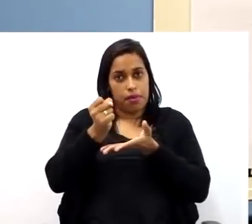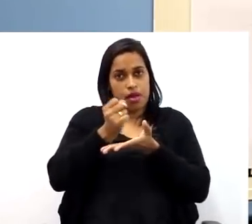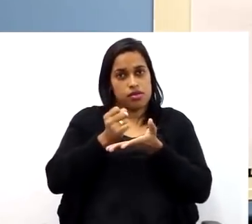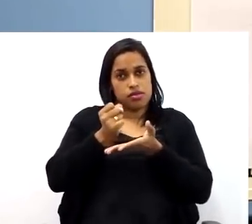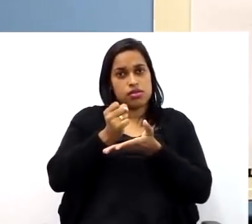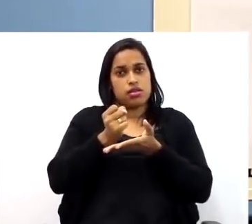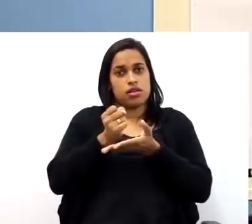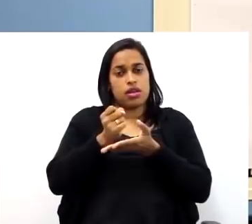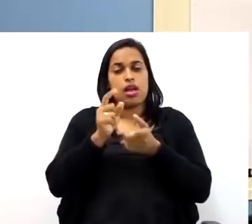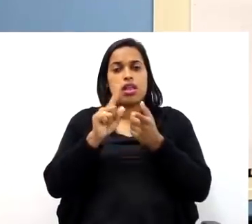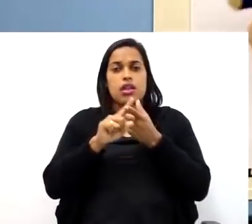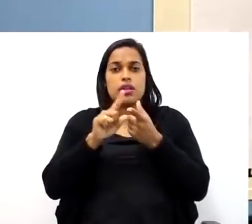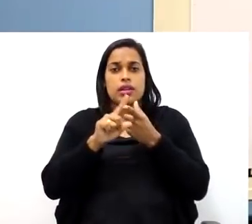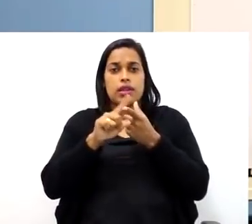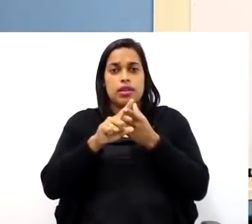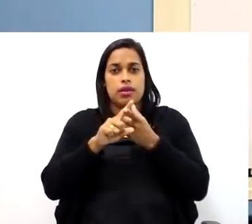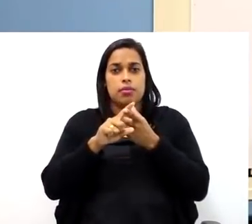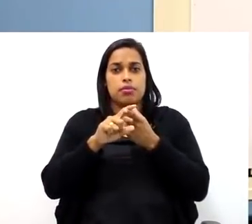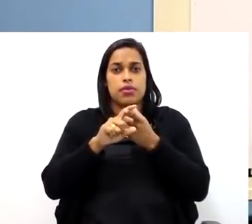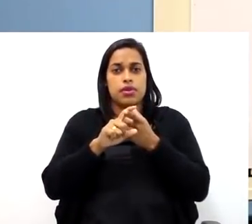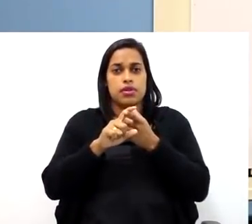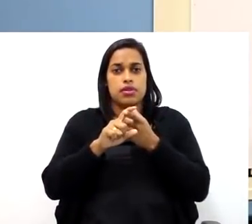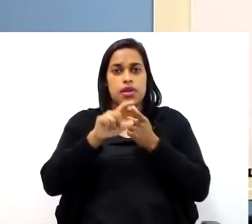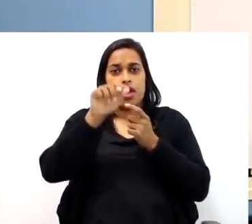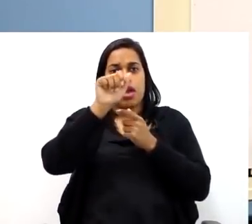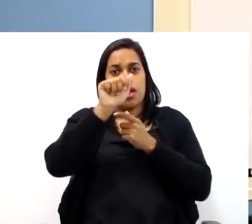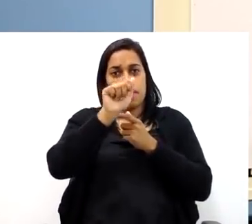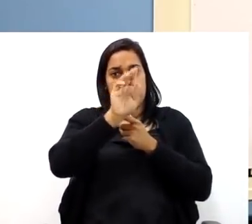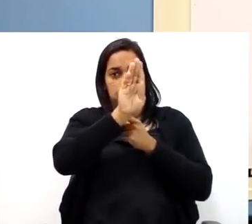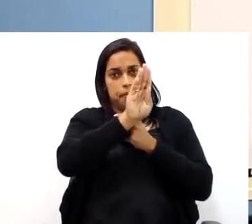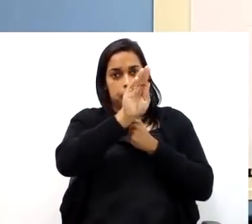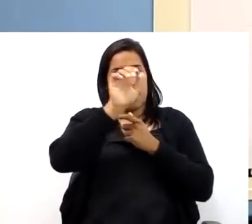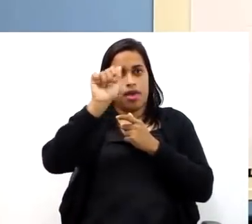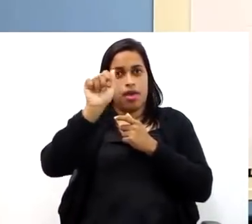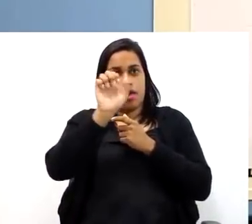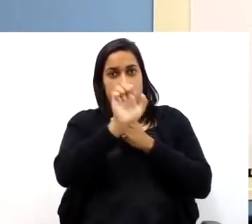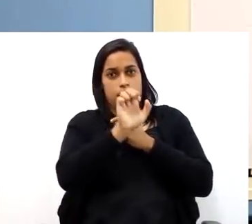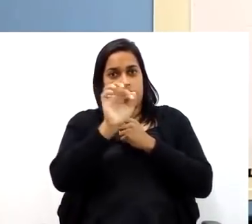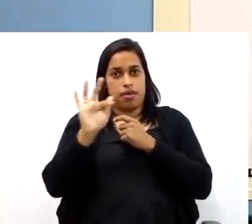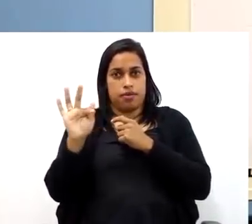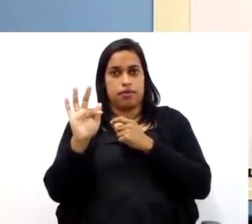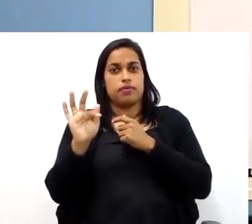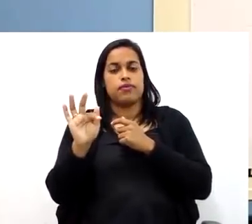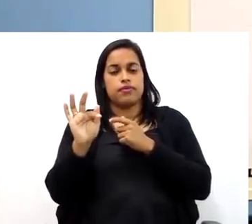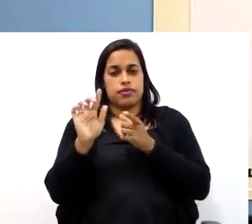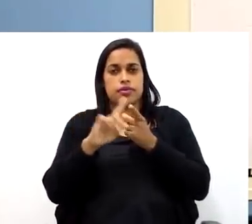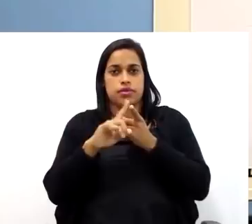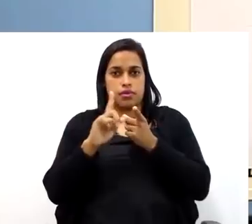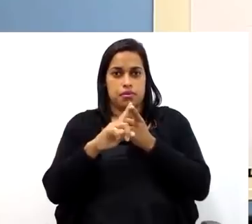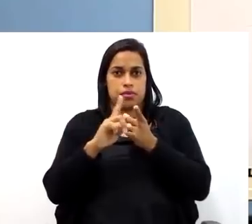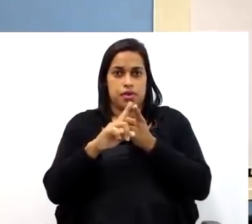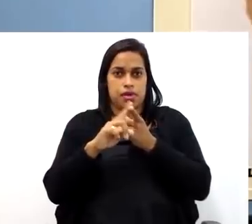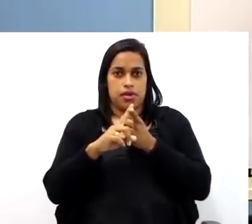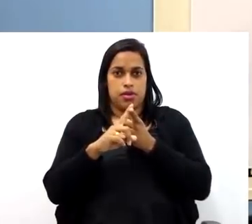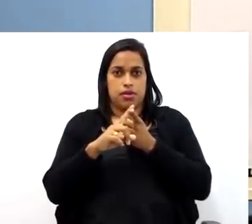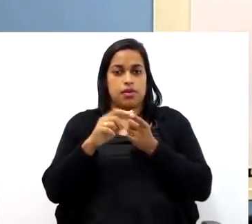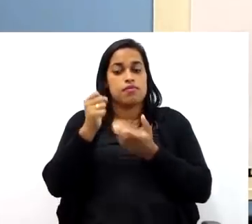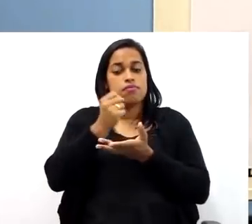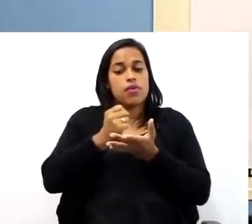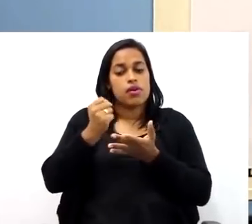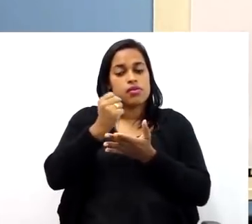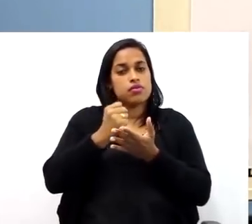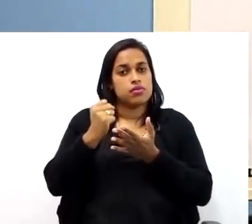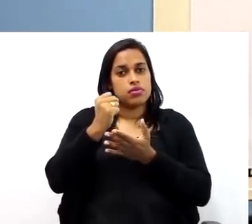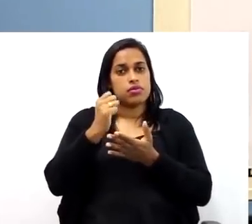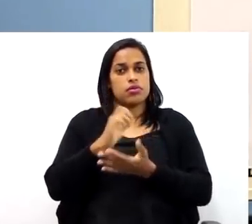vai estar aqui em vista básica. Da mesma forma, a face esquerda, a lateral esquerda, a BAEF, vai